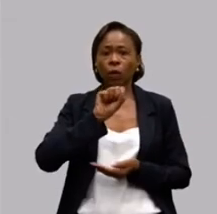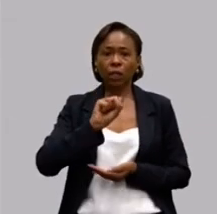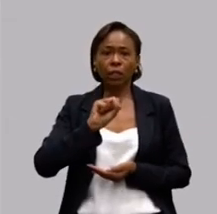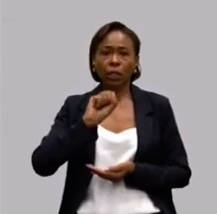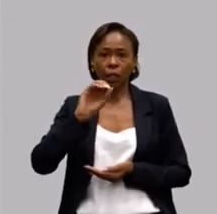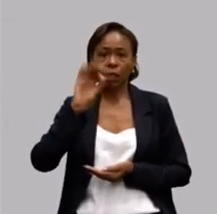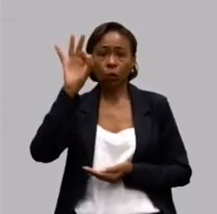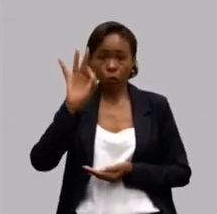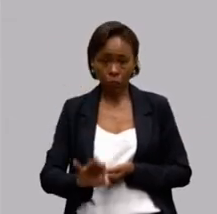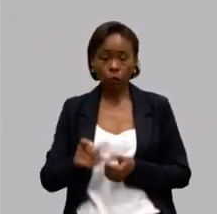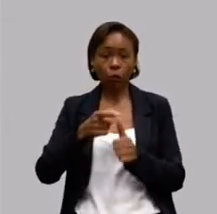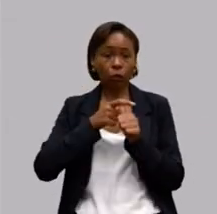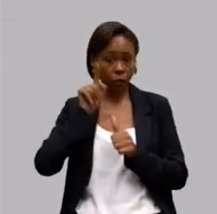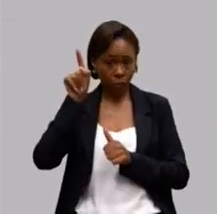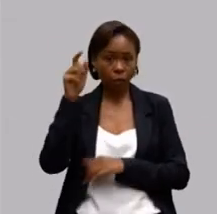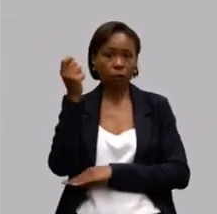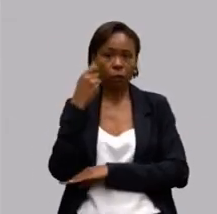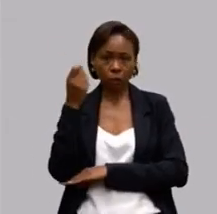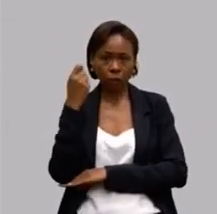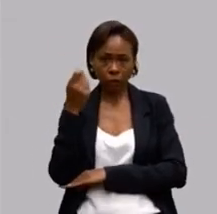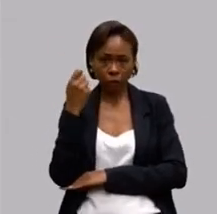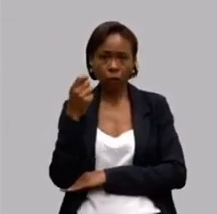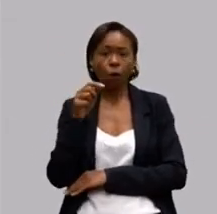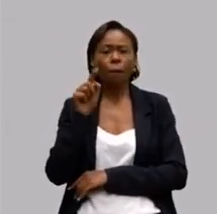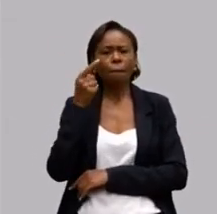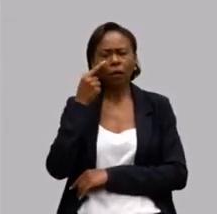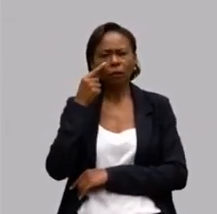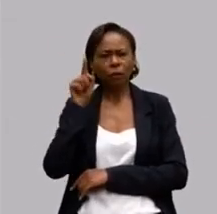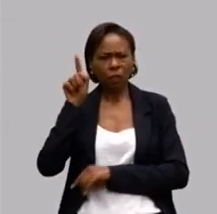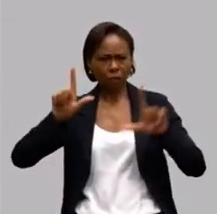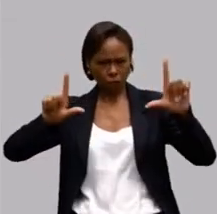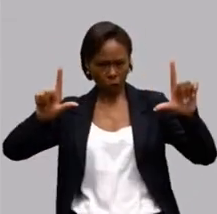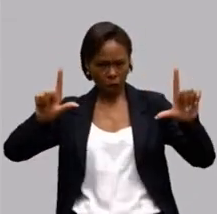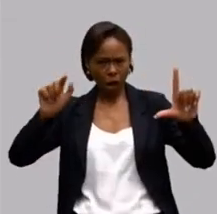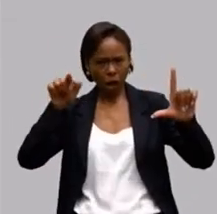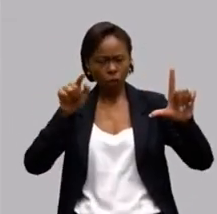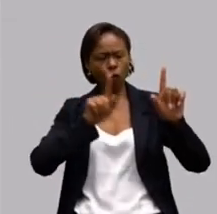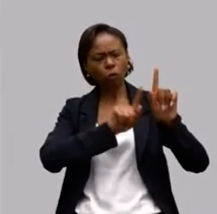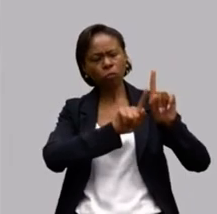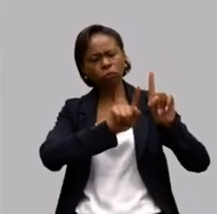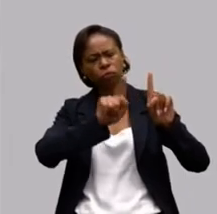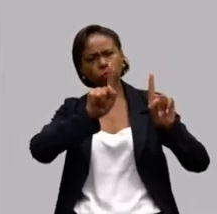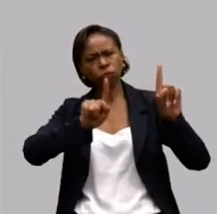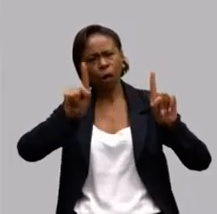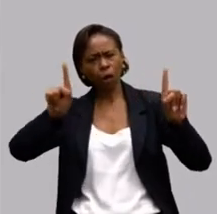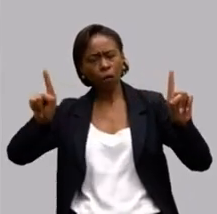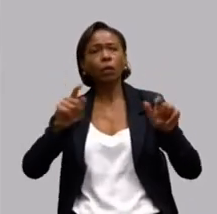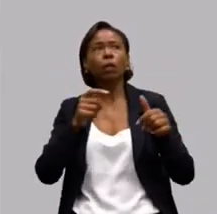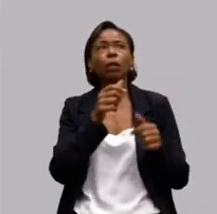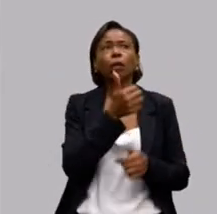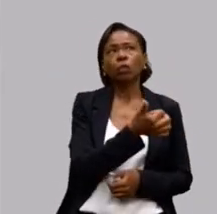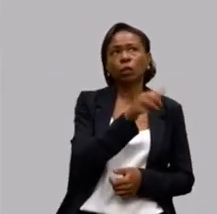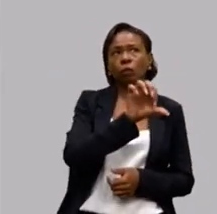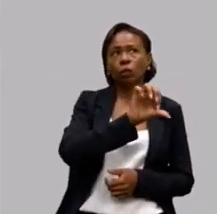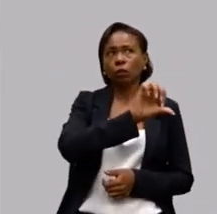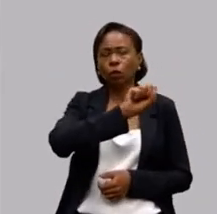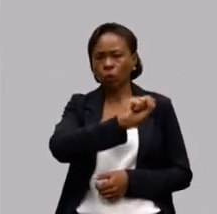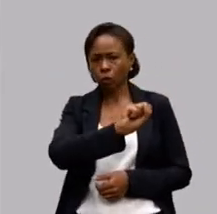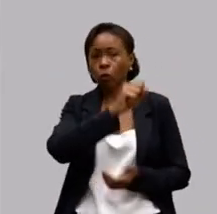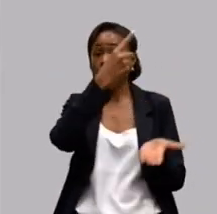Sul. Vejam ainda nesse quadro o que é curioso. Nós fazemos um acordo de 1998 e